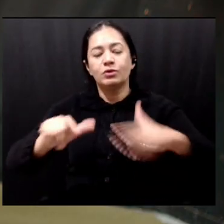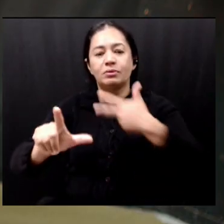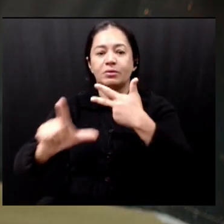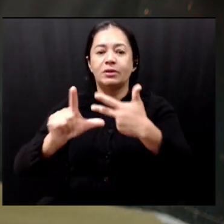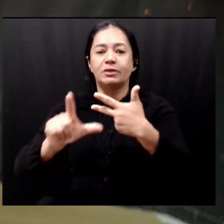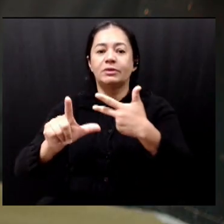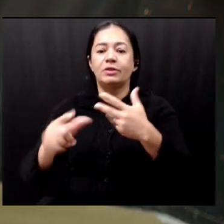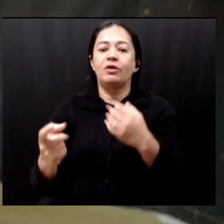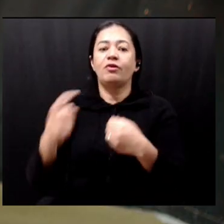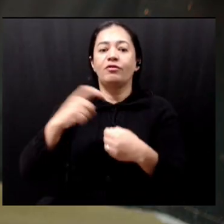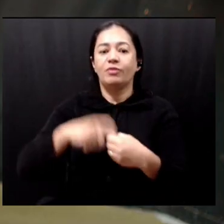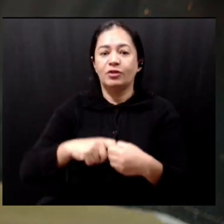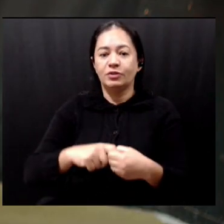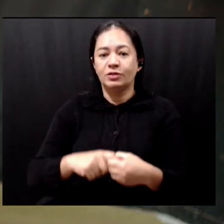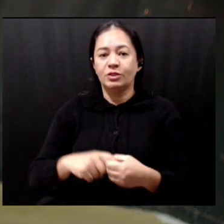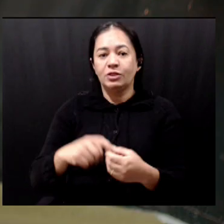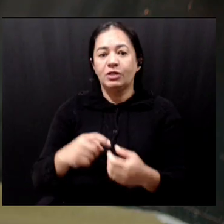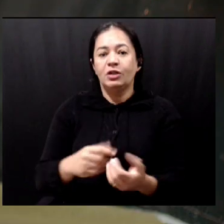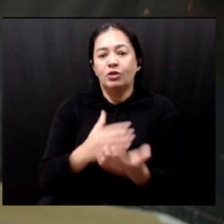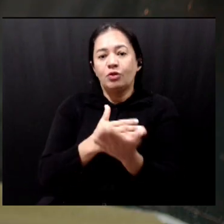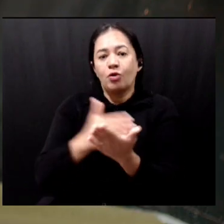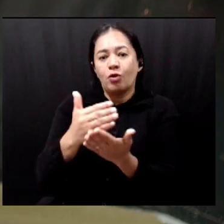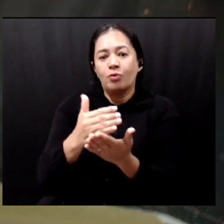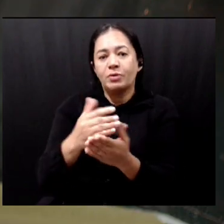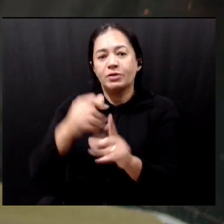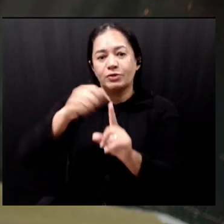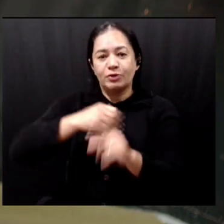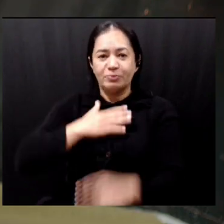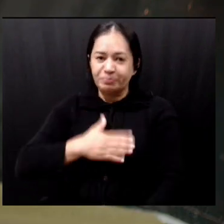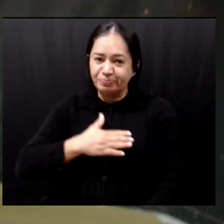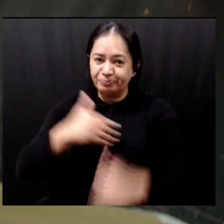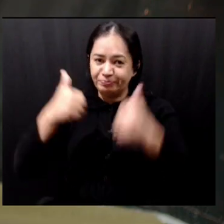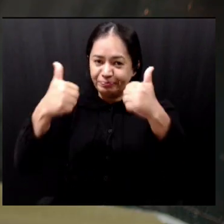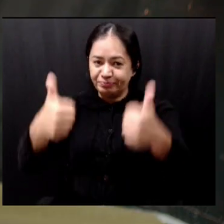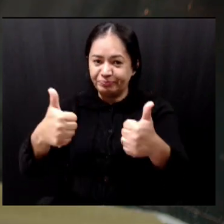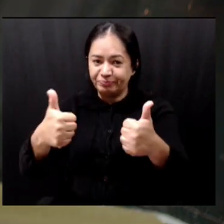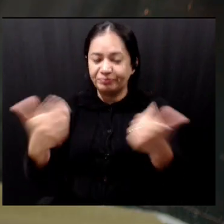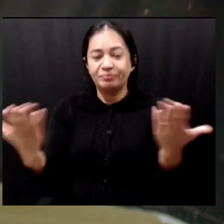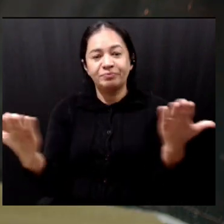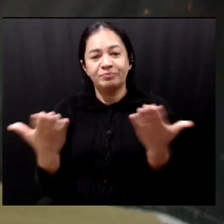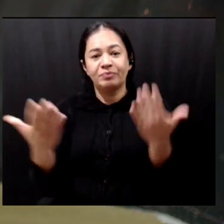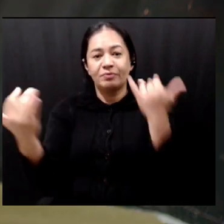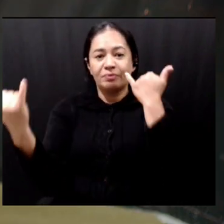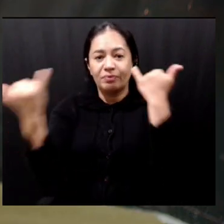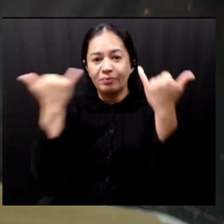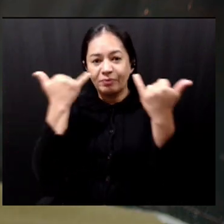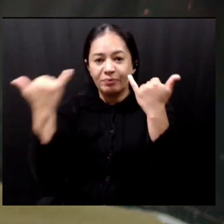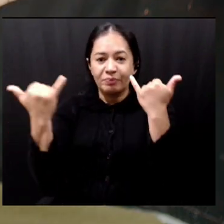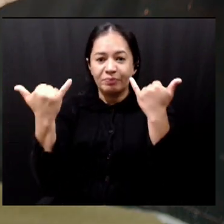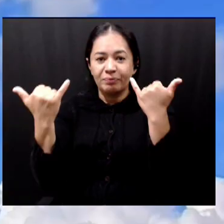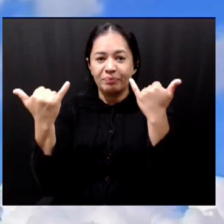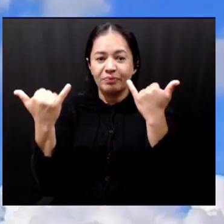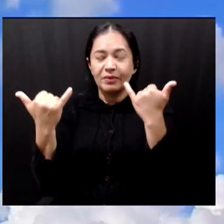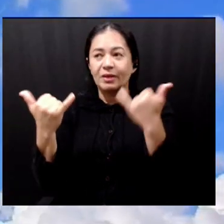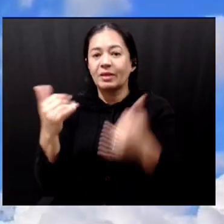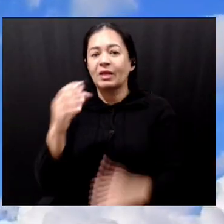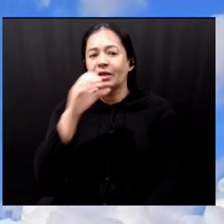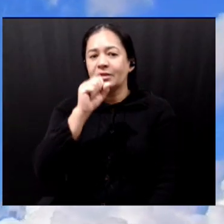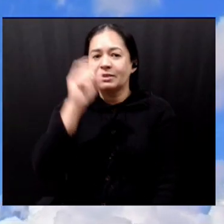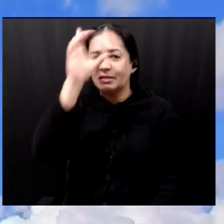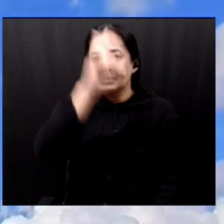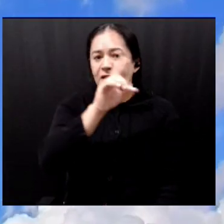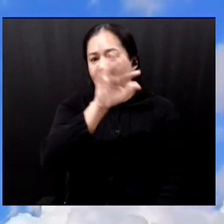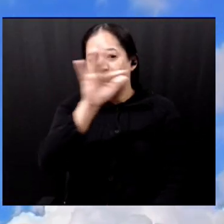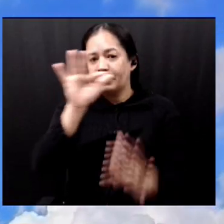no início de agosto. Muito bem, agora a previsão do tempo, final de semana, bem igual todos